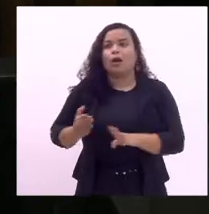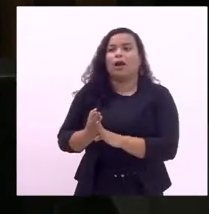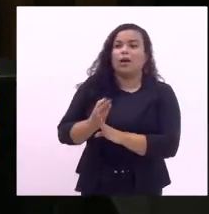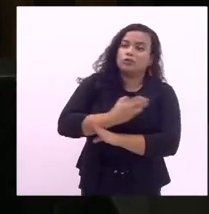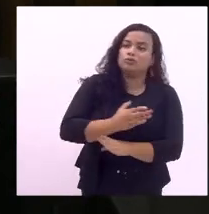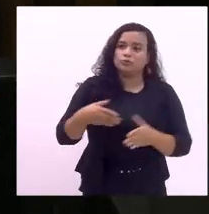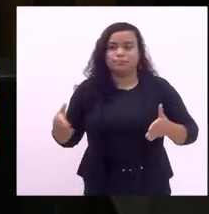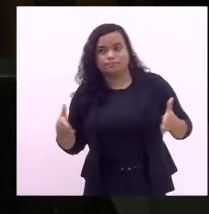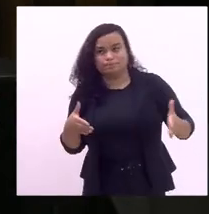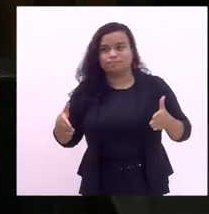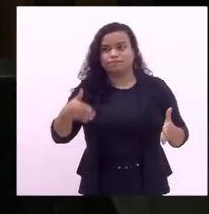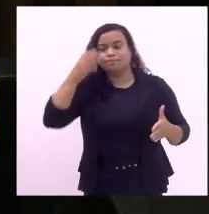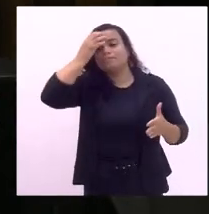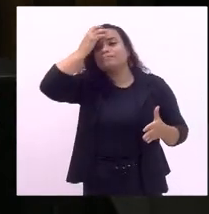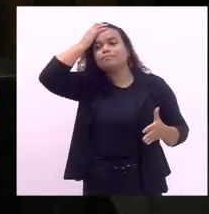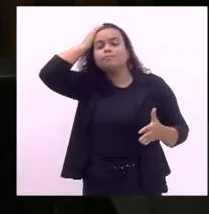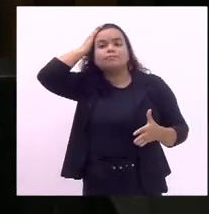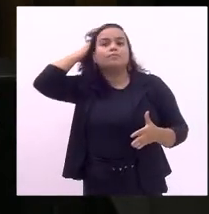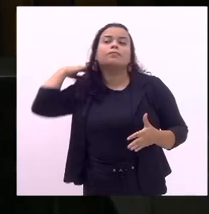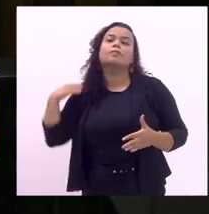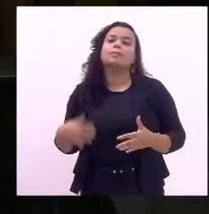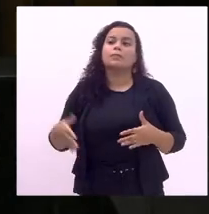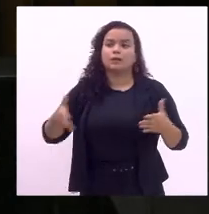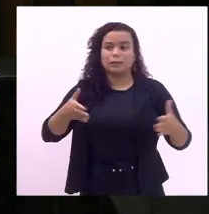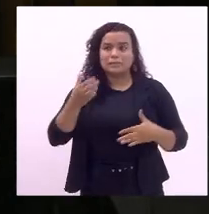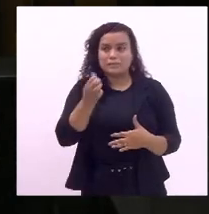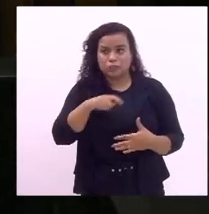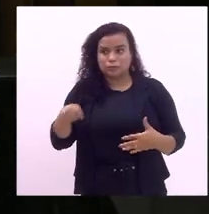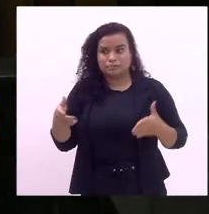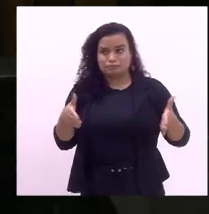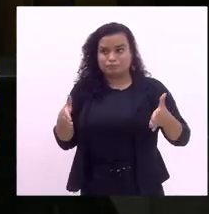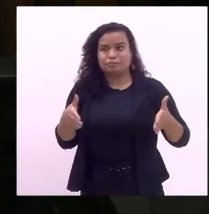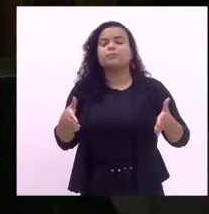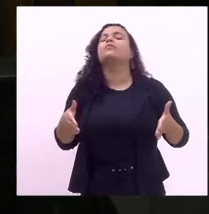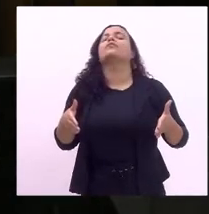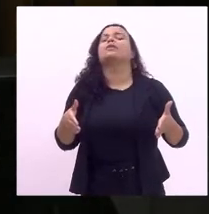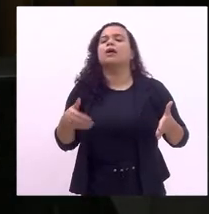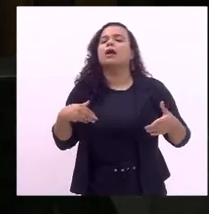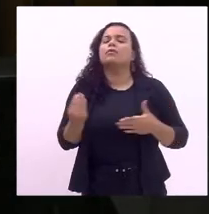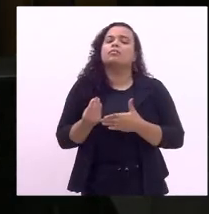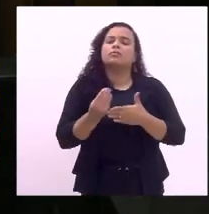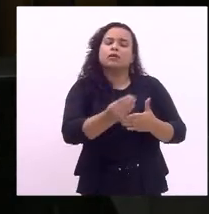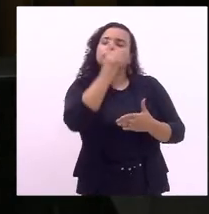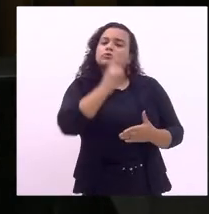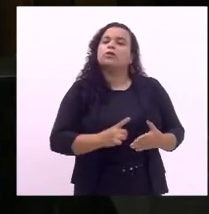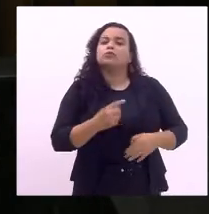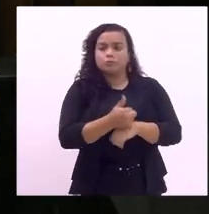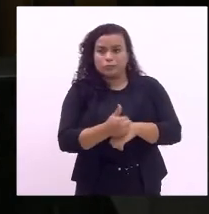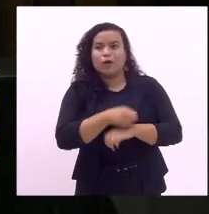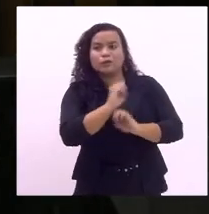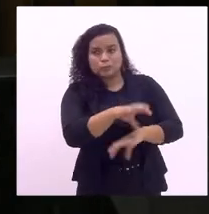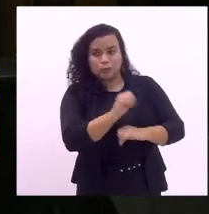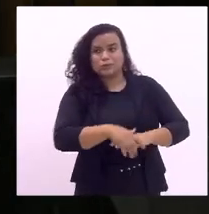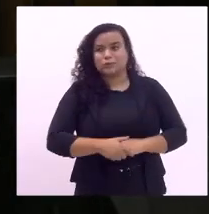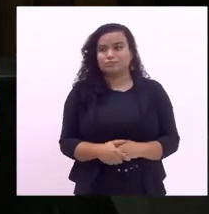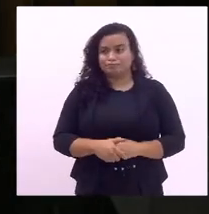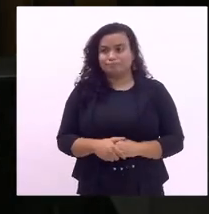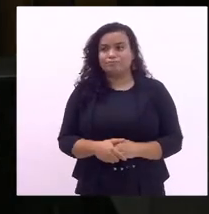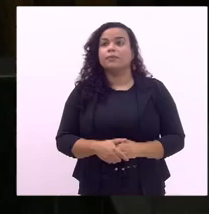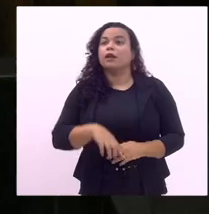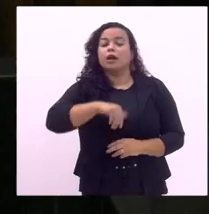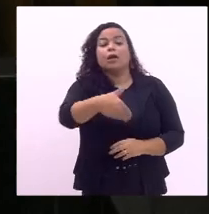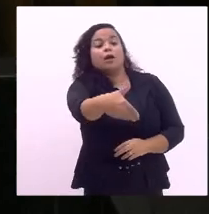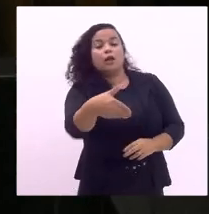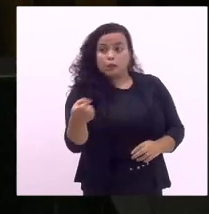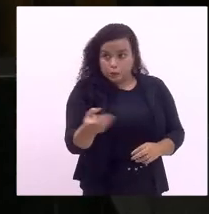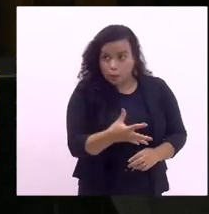acabar esse semestre, para que a gente possa garantir esse direito dos profissionais de educação, para que o novo semestre letivo